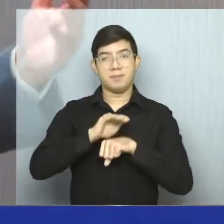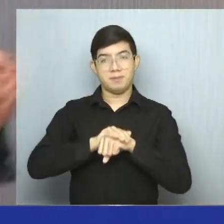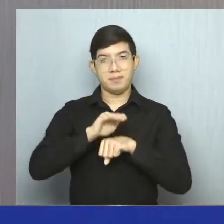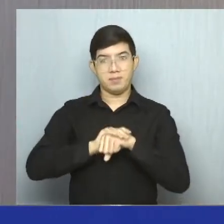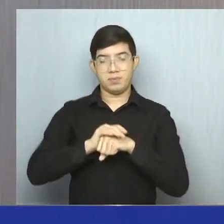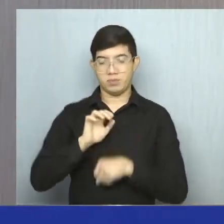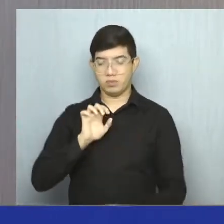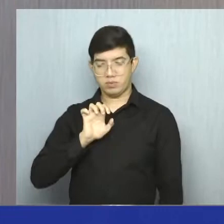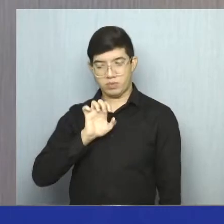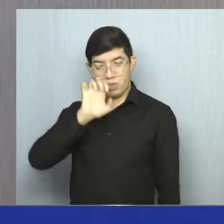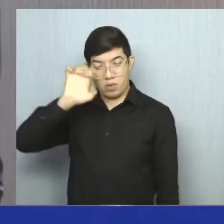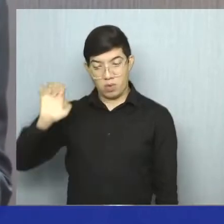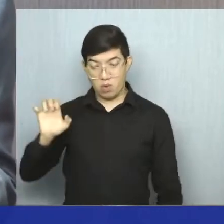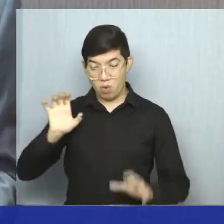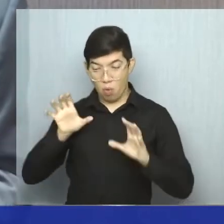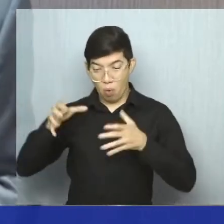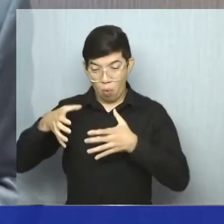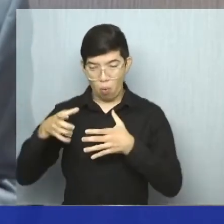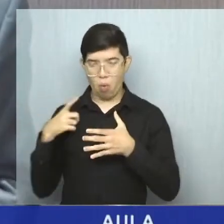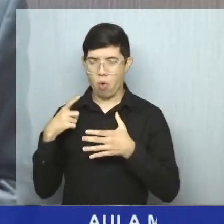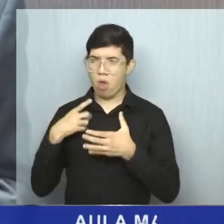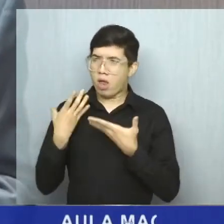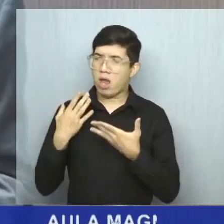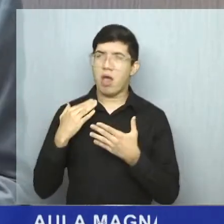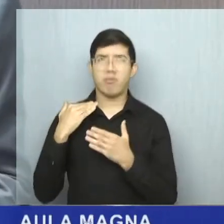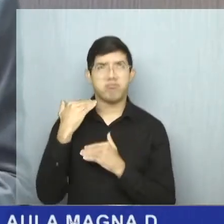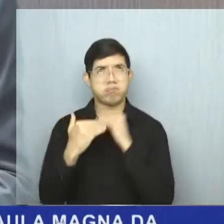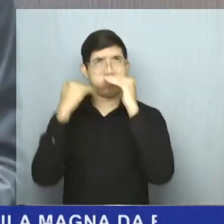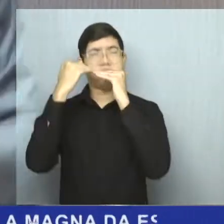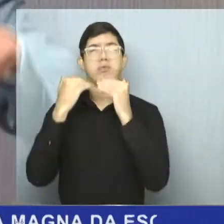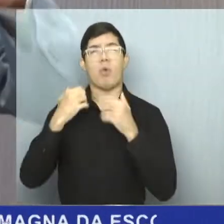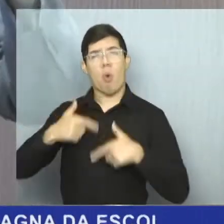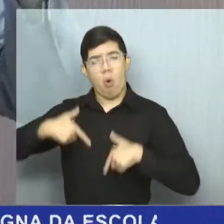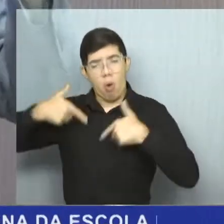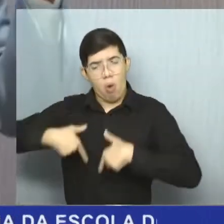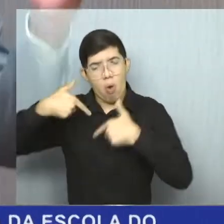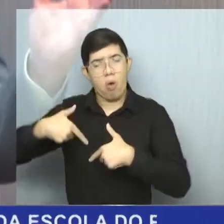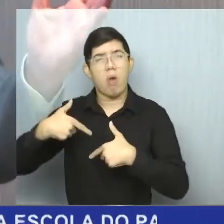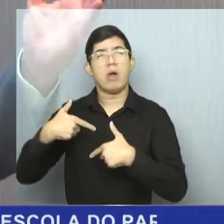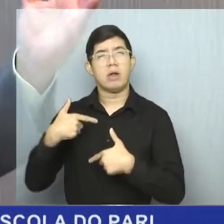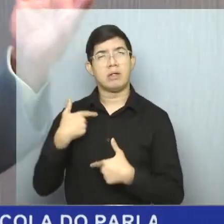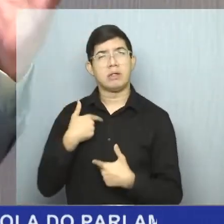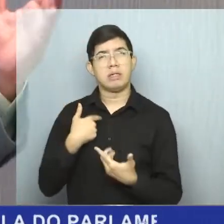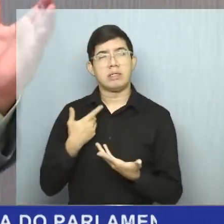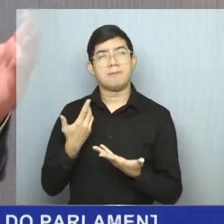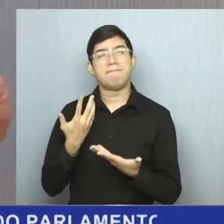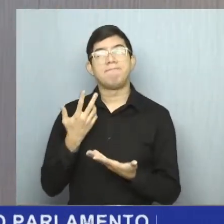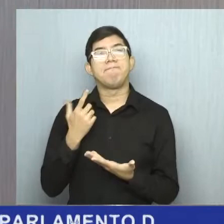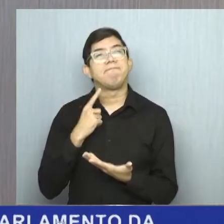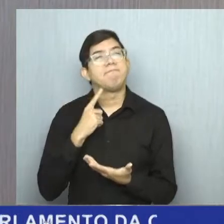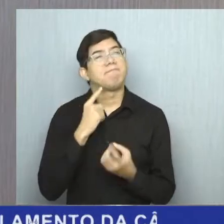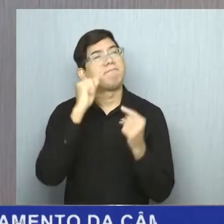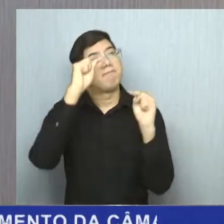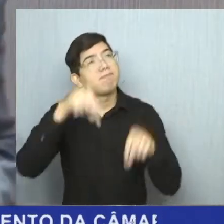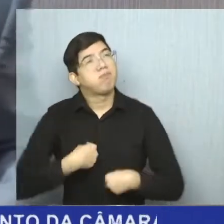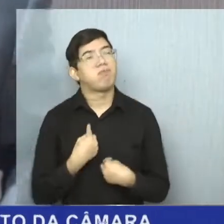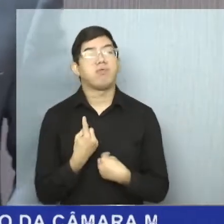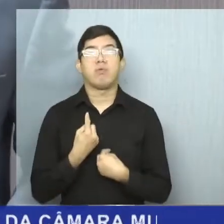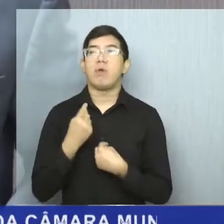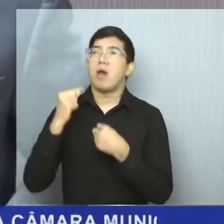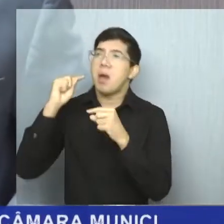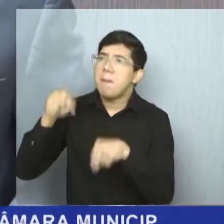esquerda moderna, de um pensador progressista moderno, hoje, é um desafiador caminho de criar,